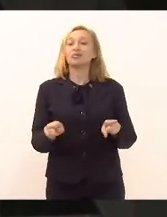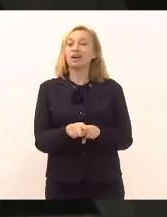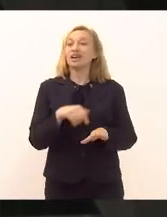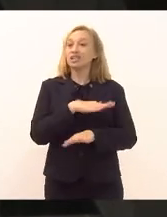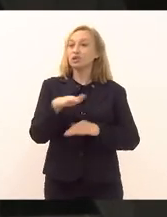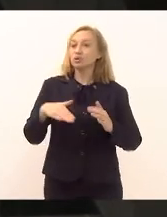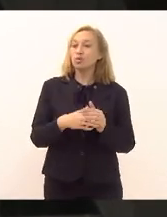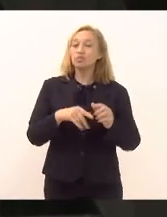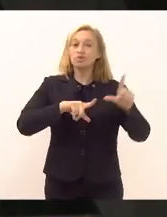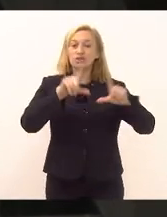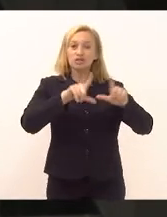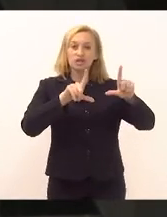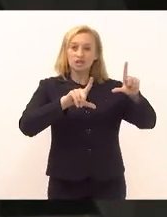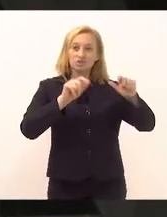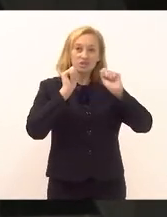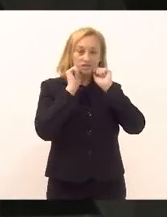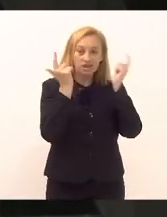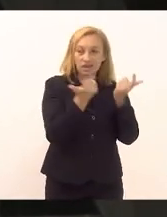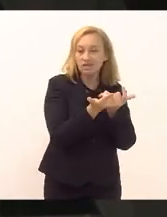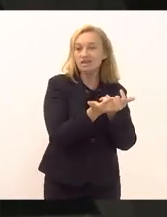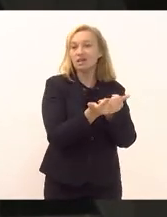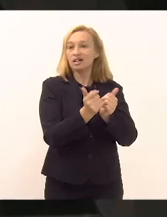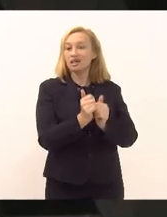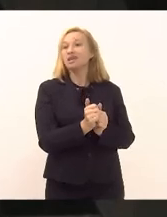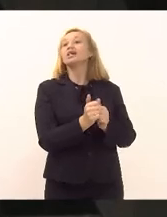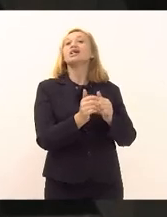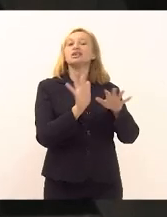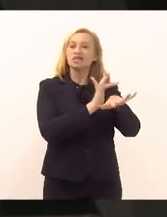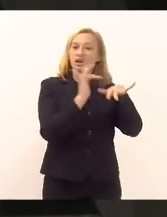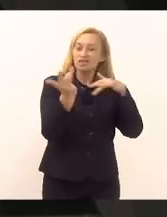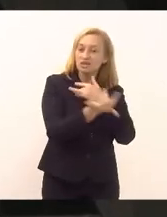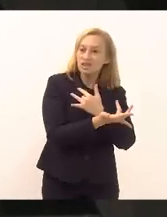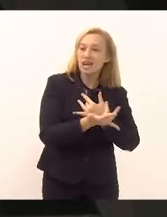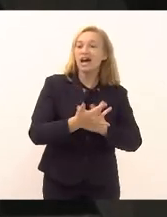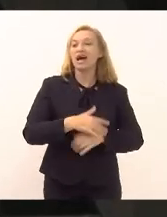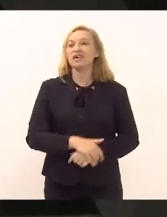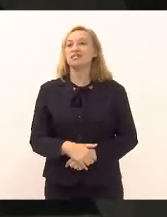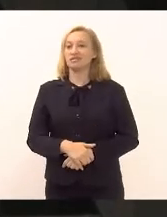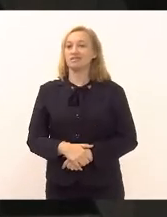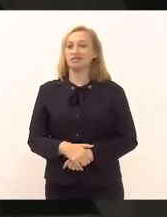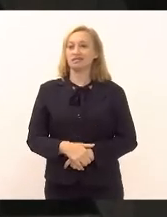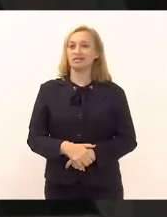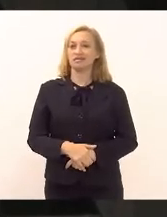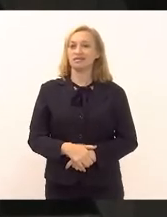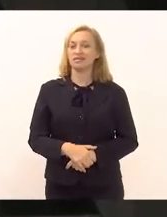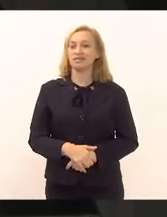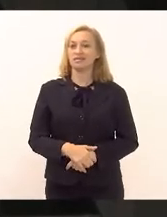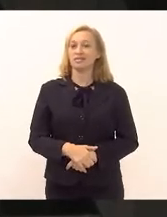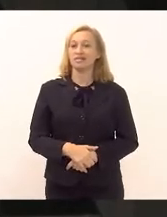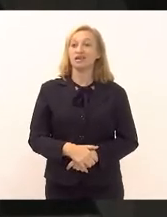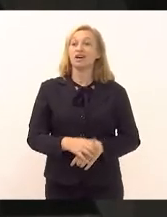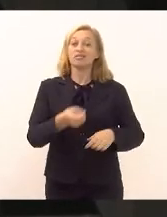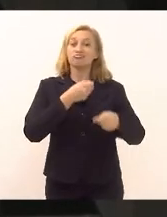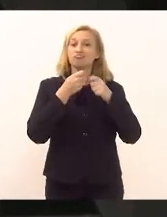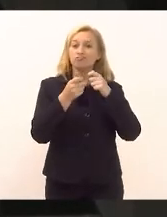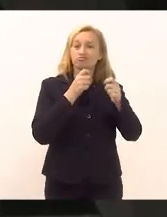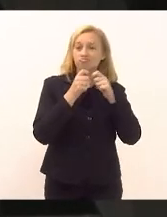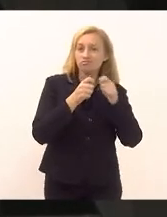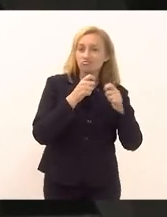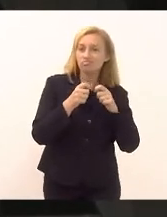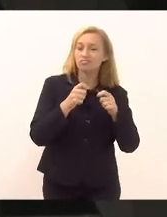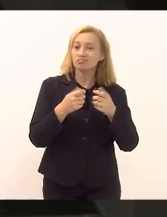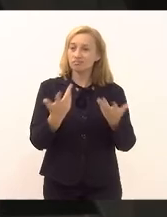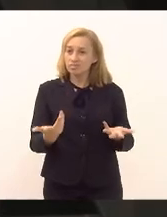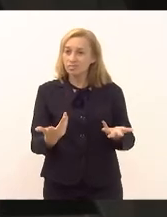cidadãos e cidadãs que nos seguem pela TV Alerj, pelas redes sociais, enfim, imprensa que faz a cobertura das nossas